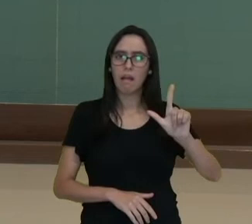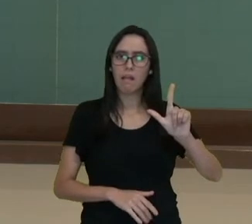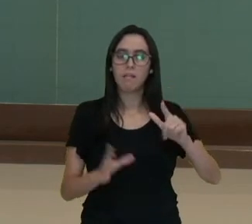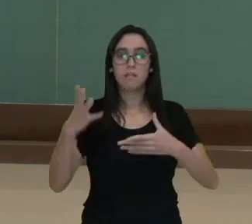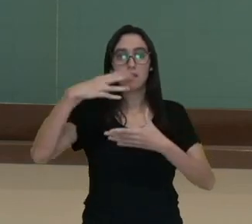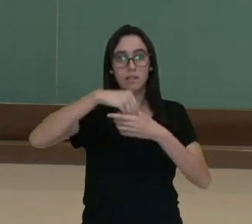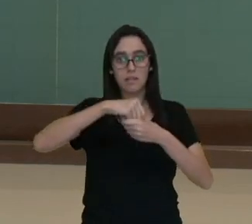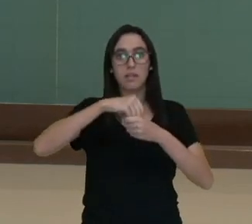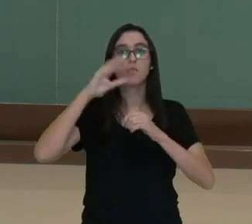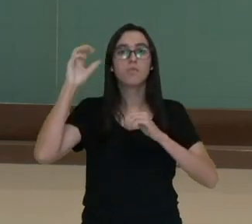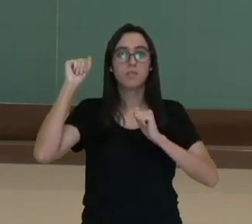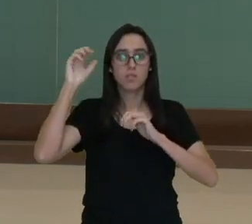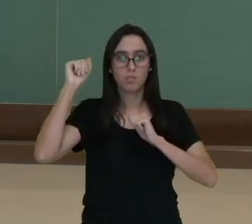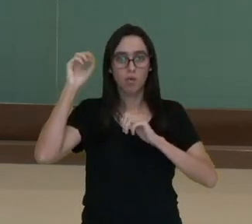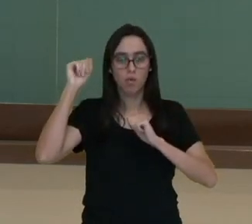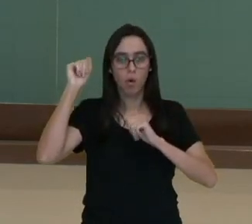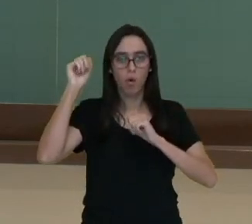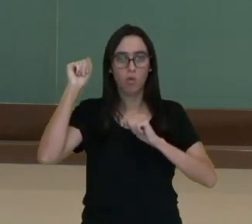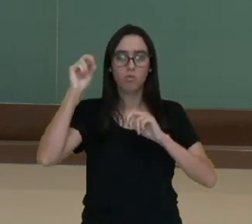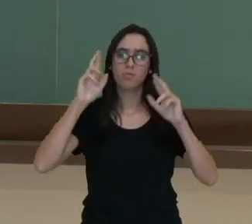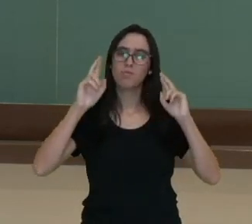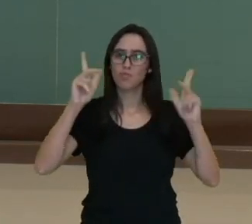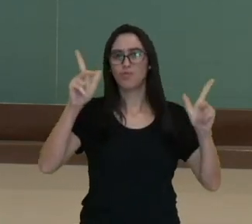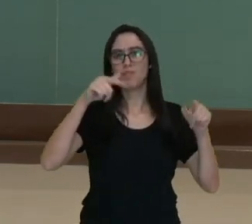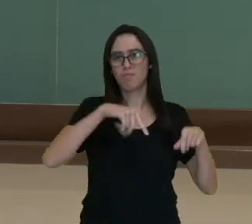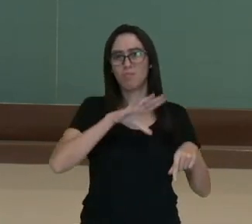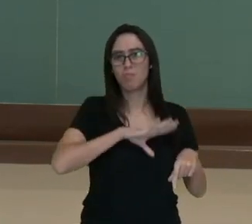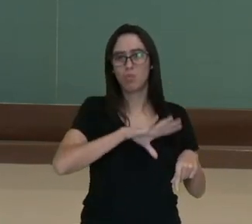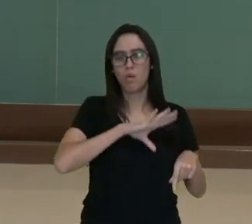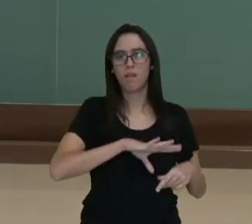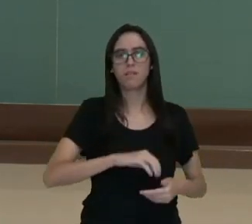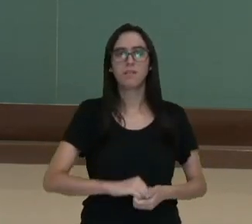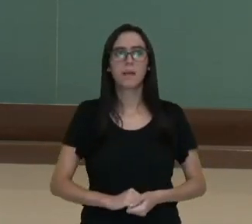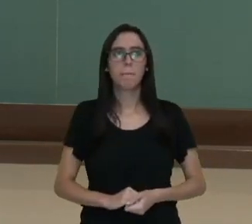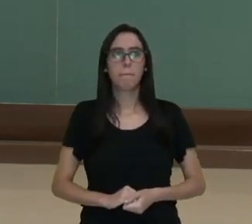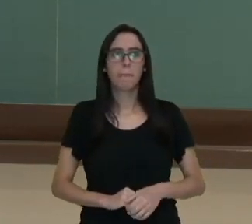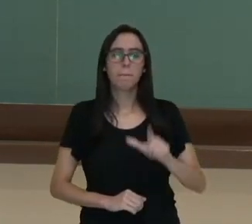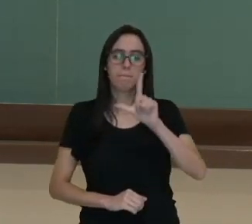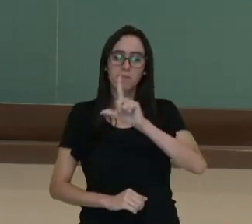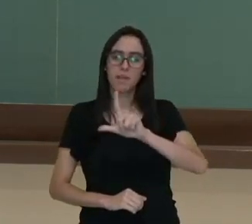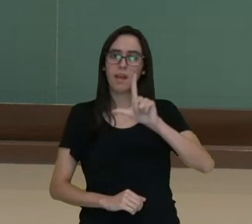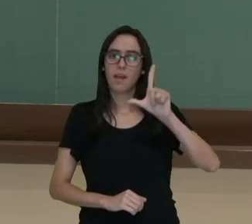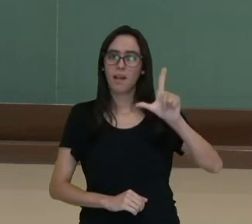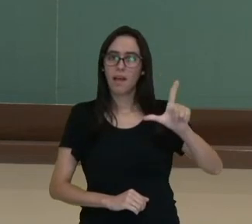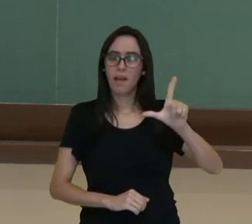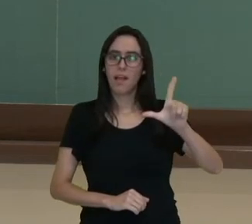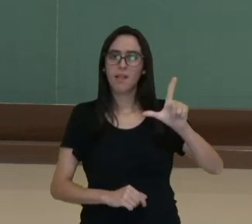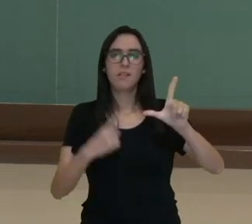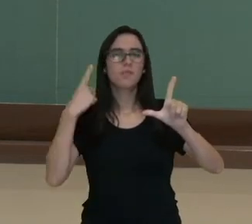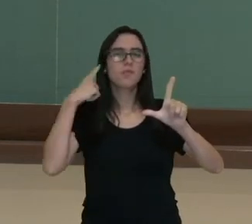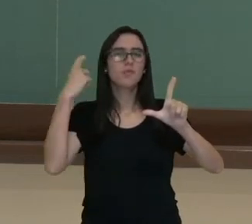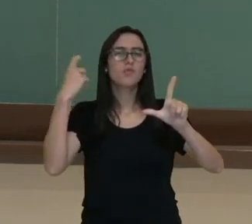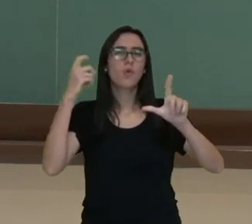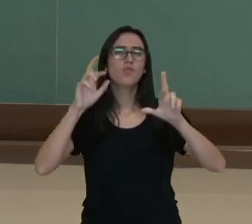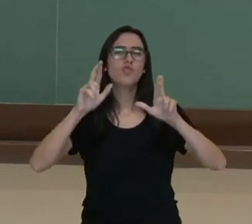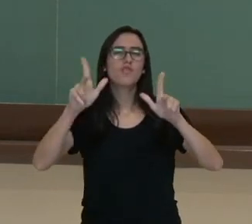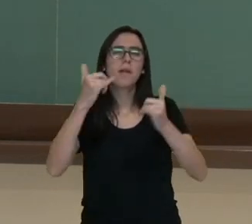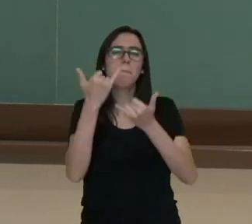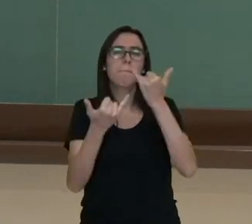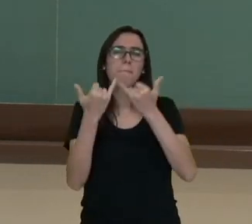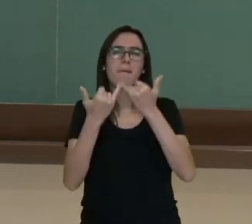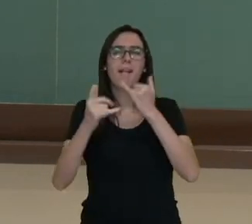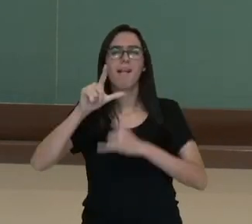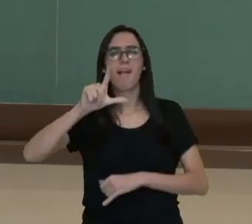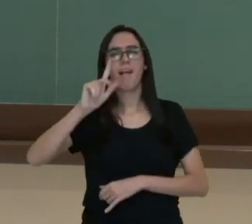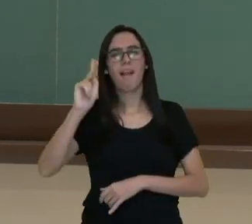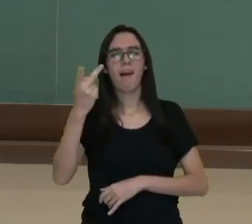língua espanhola, diferente na língua portuguesa, ó. A pronúncia, como se fosse um som de LH, como se